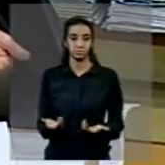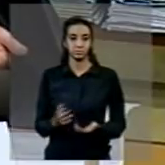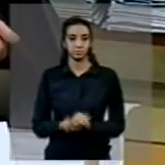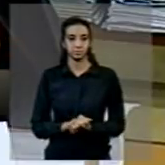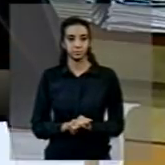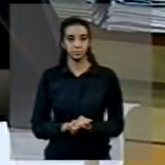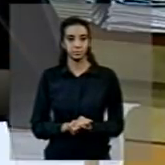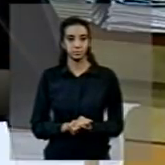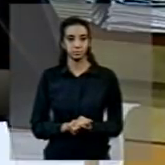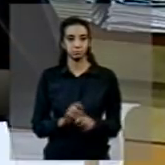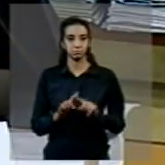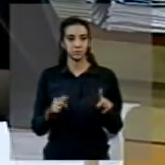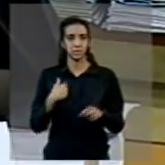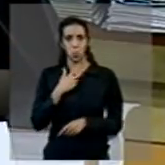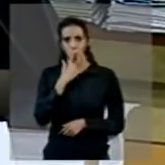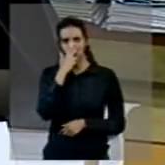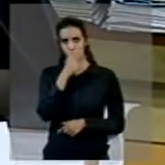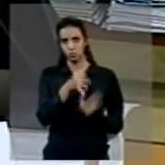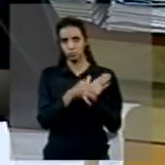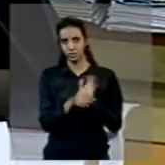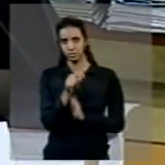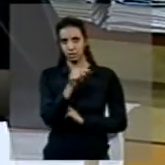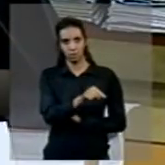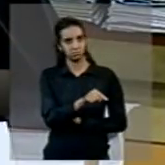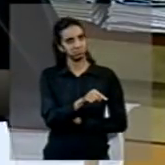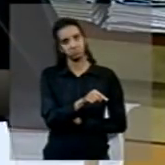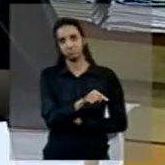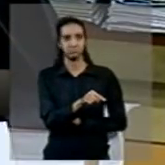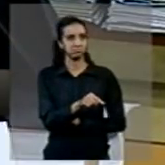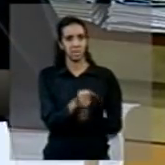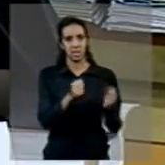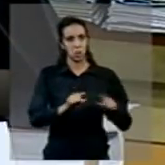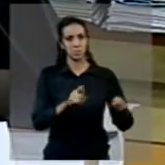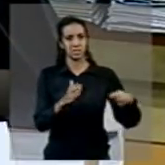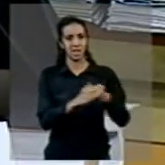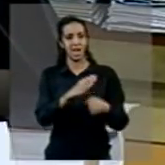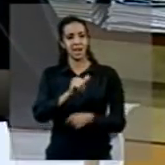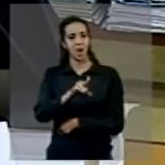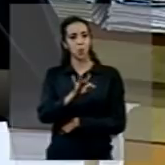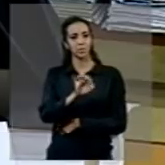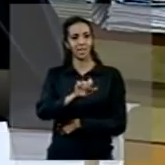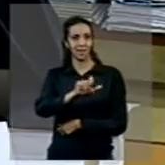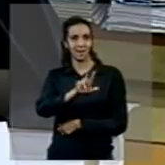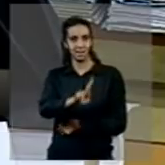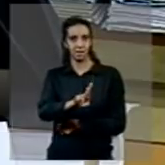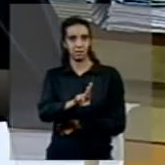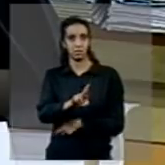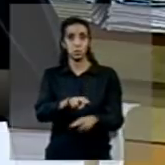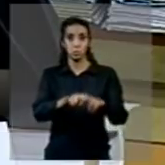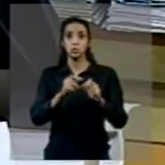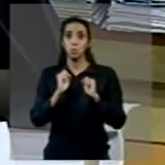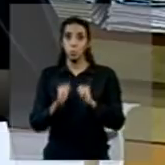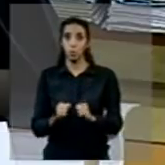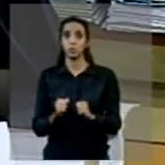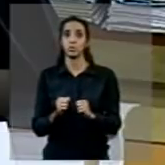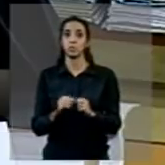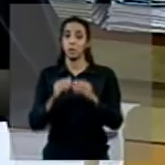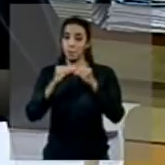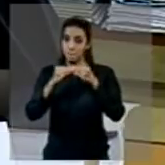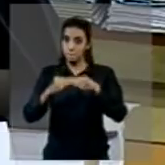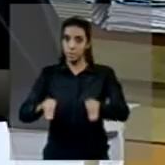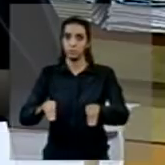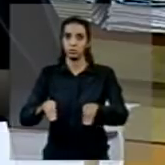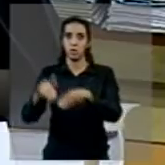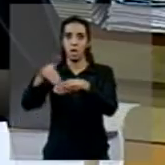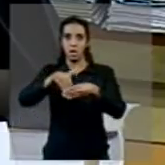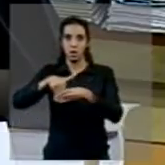parece que este argumento justifique o deferimento de uma cautelar que coloque em risco o salutar andamento de